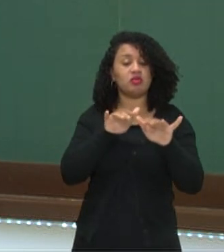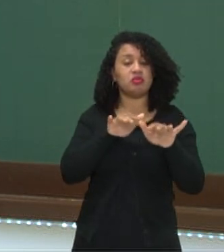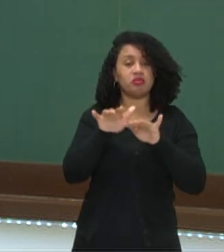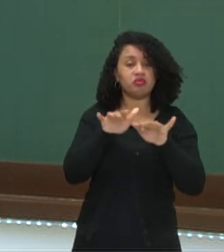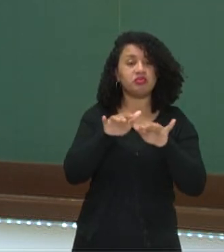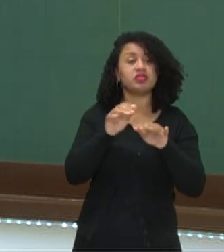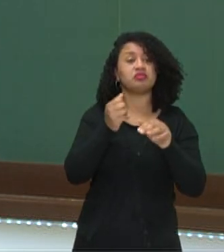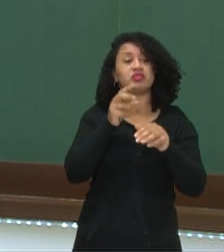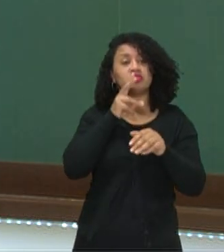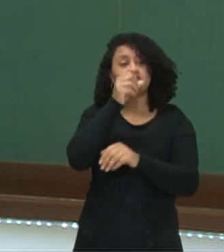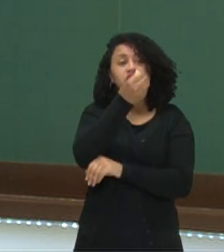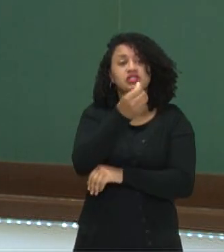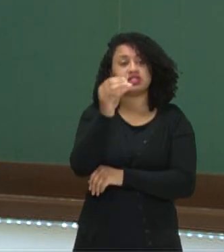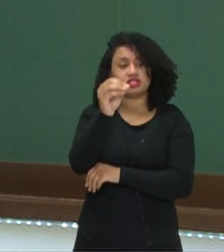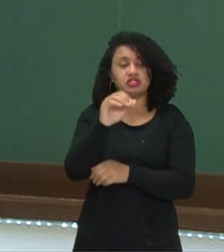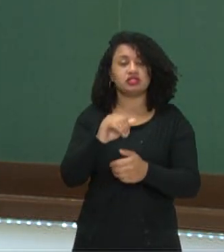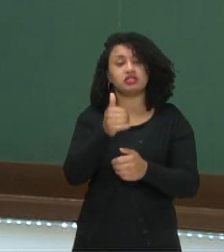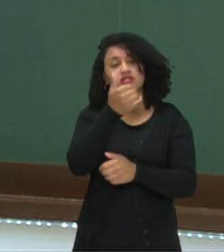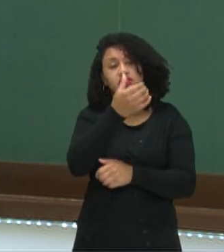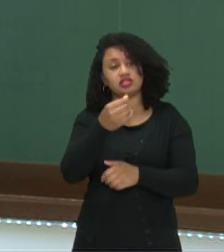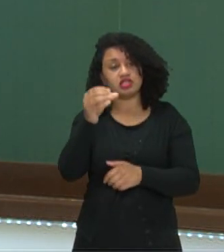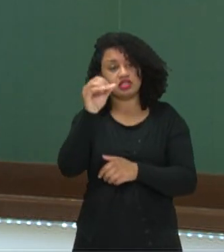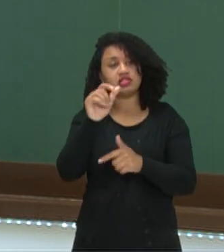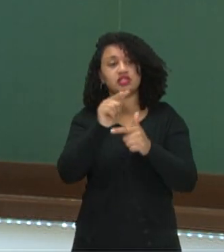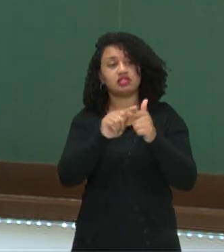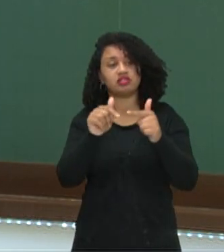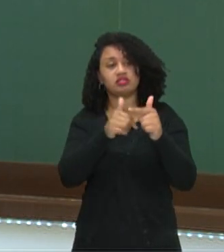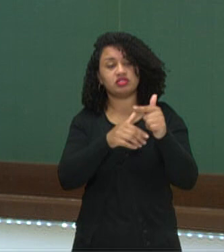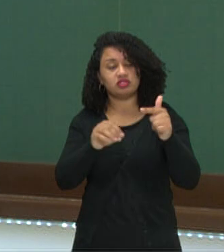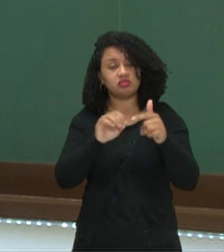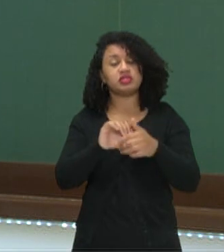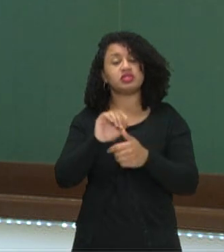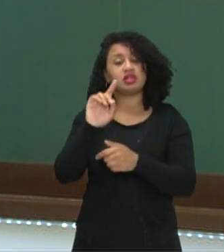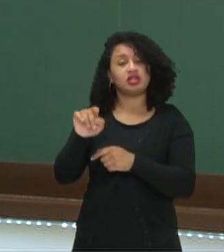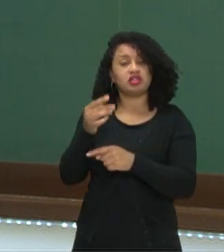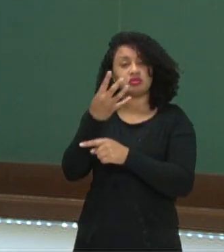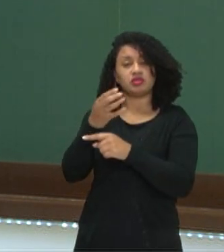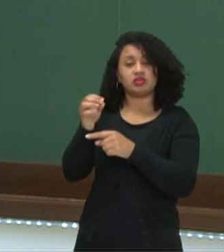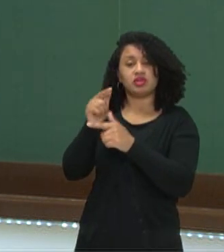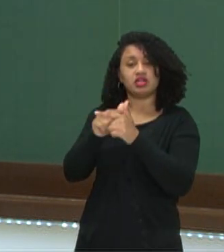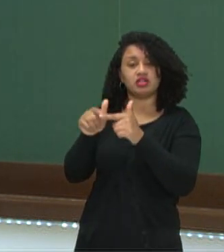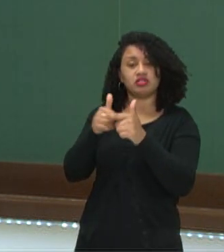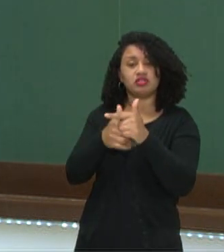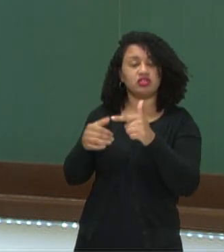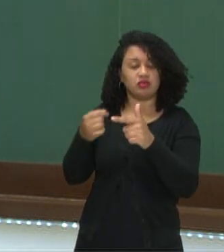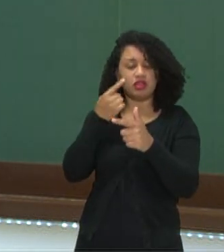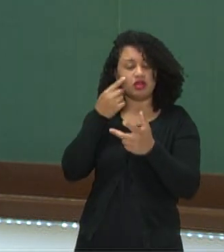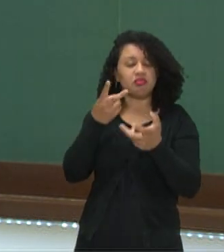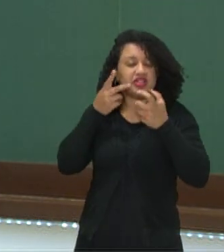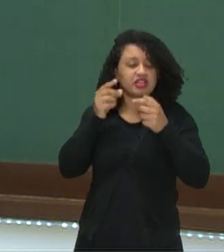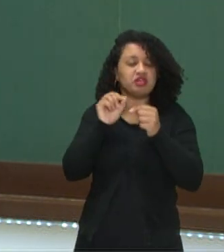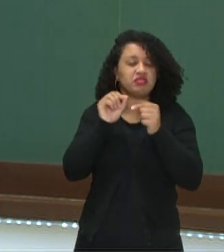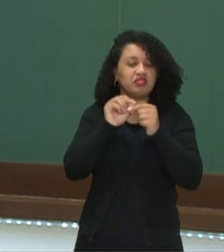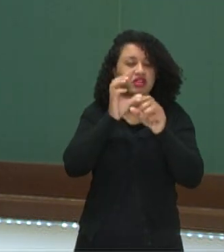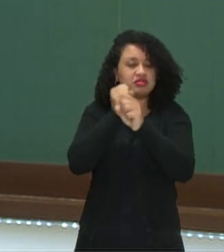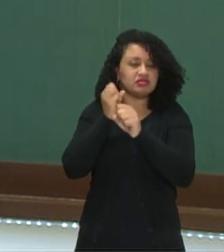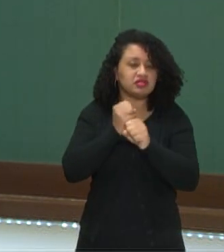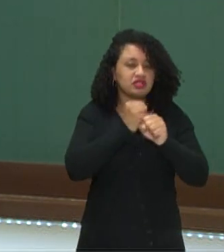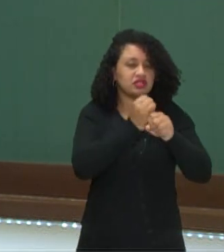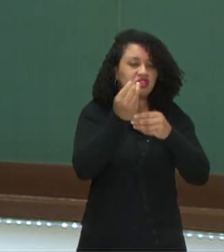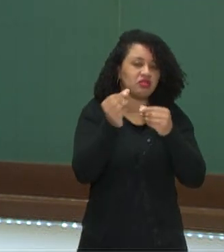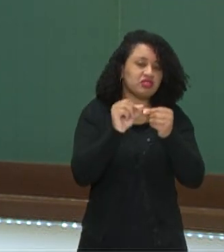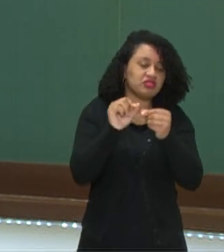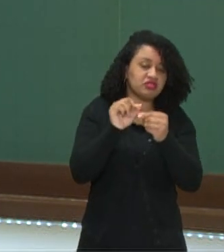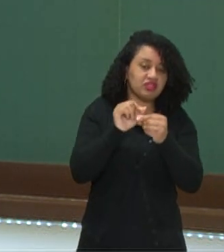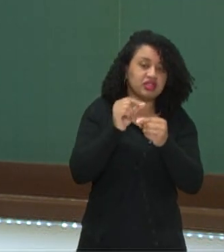de 60. Então vai ficar 60, que é a força de atrito nesse caso, dividido pela normal, que vale 100. O resultado, coeficiente de